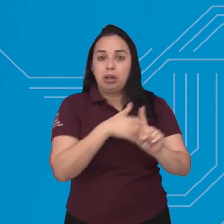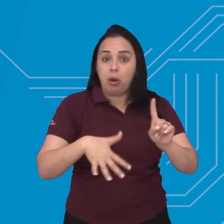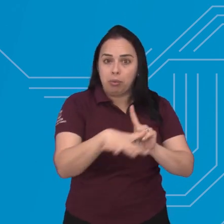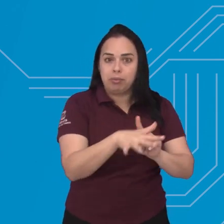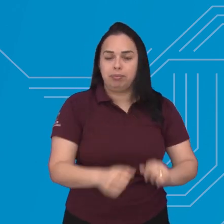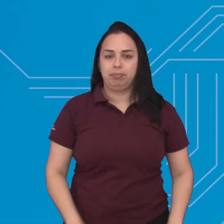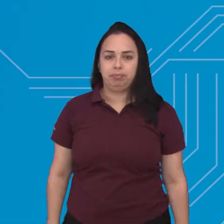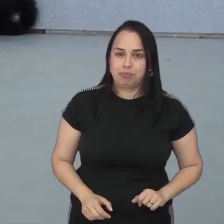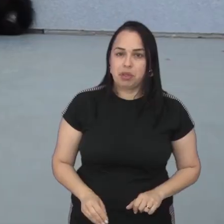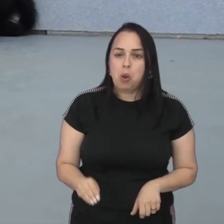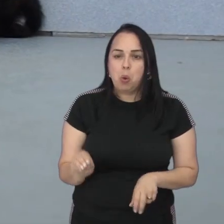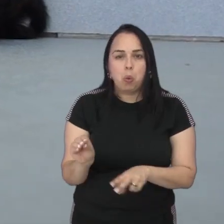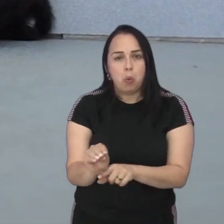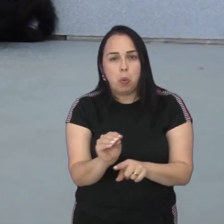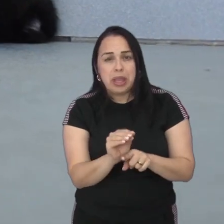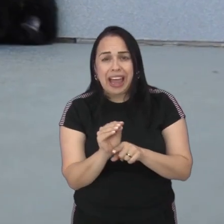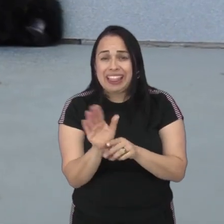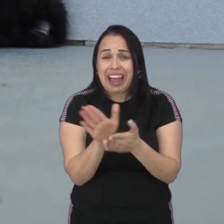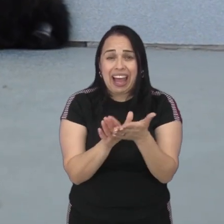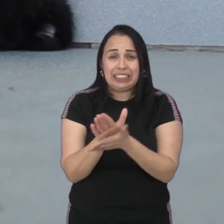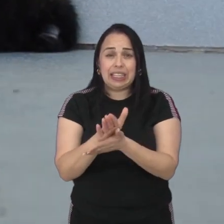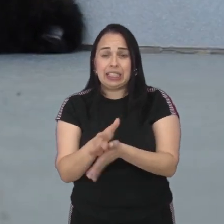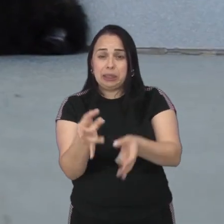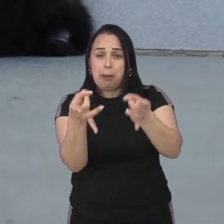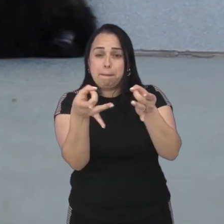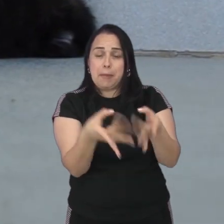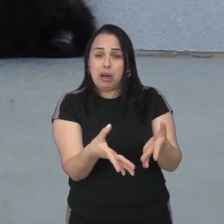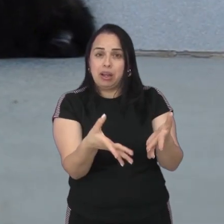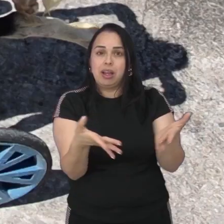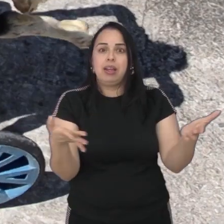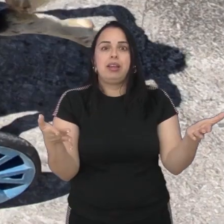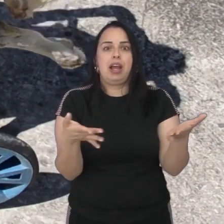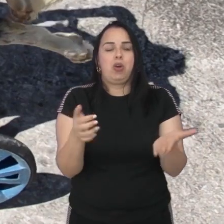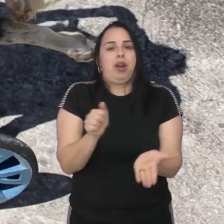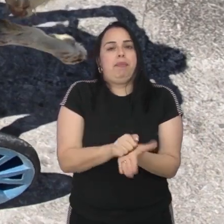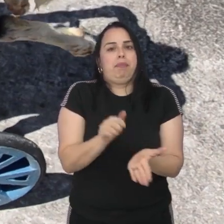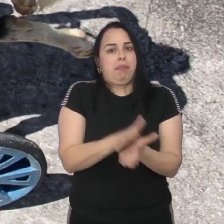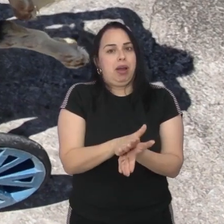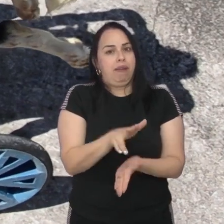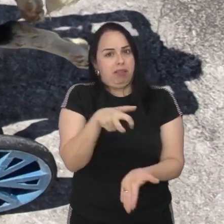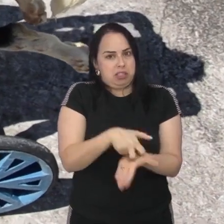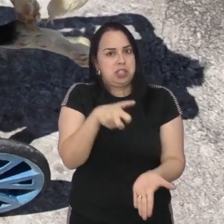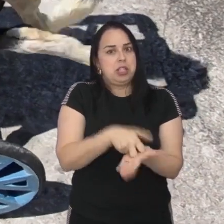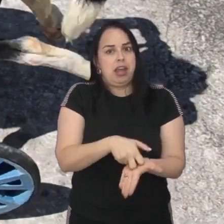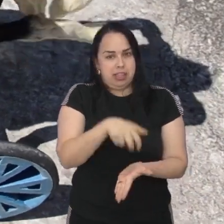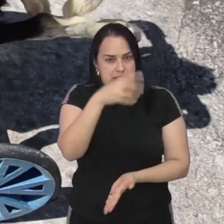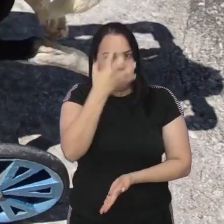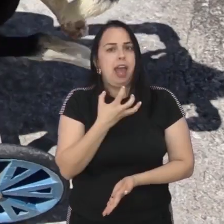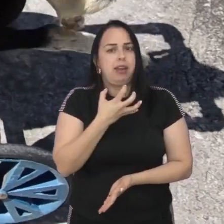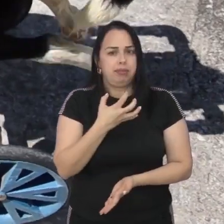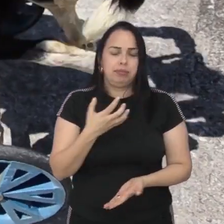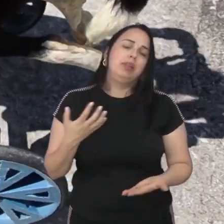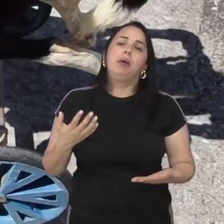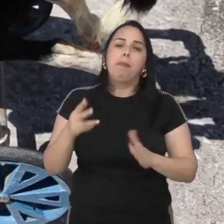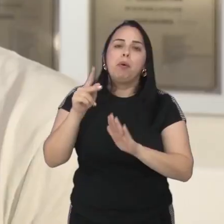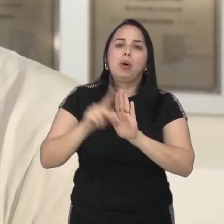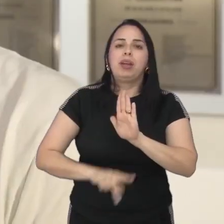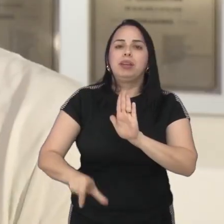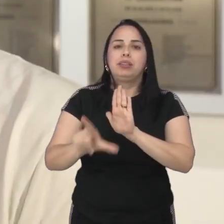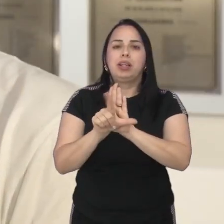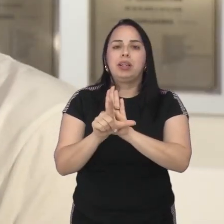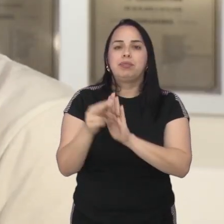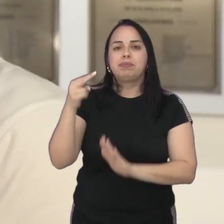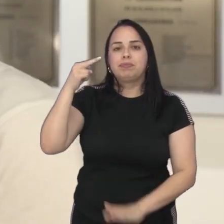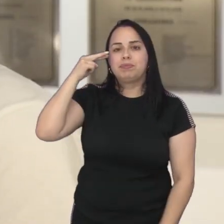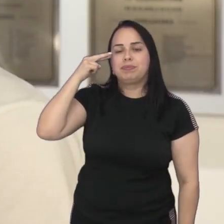Crimes Ambientais. A falta de cuidados e o abandono dos animais agora tem uma punição ainda mais séria em São José.